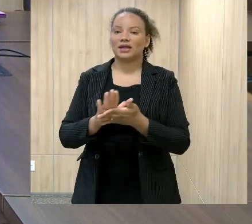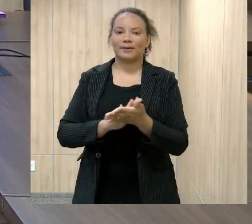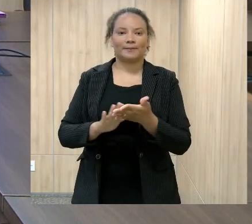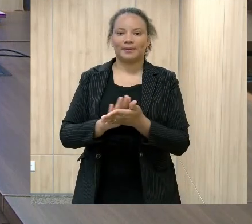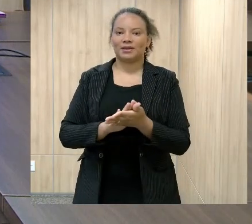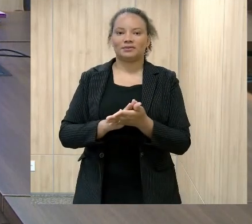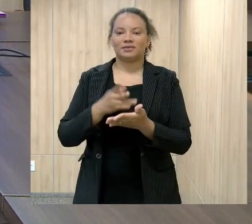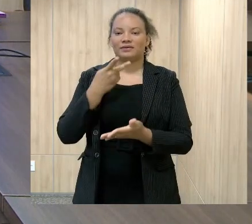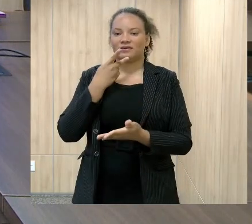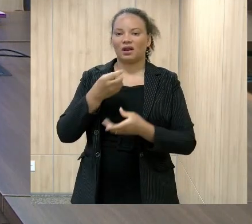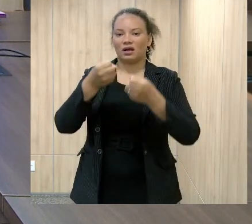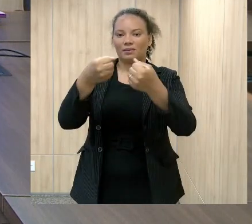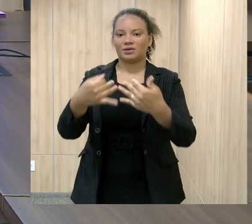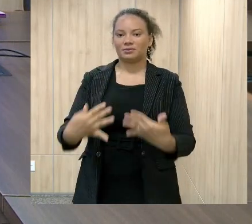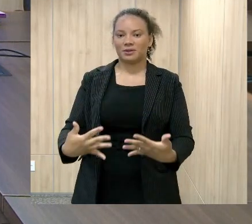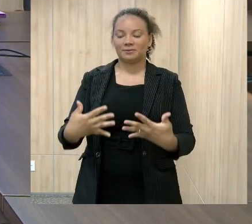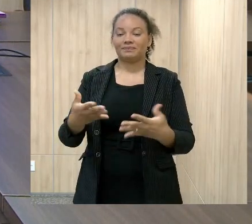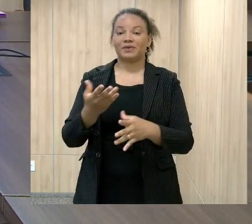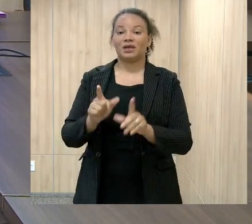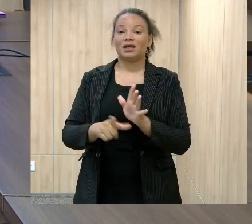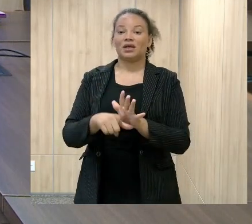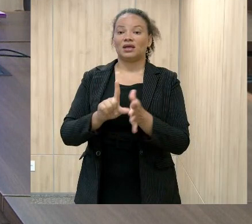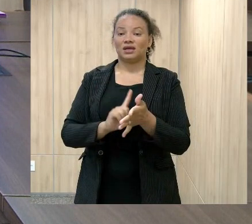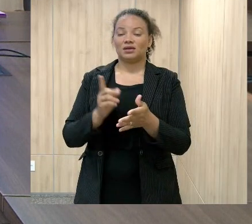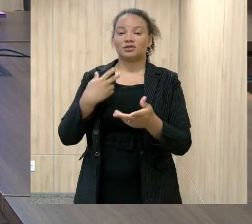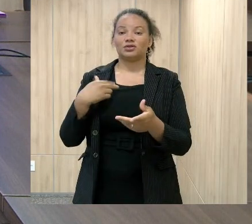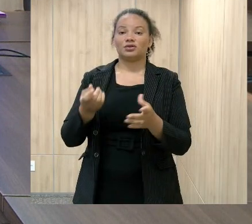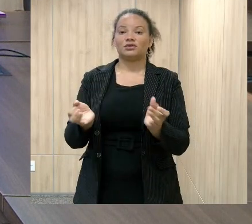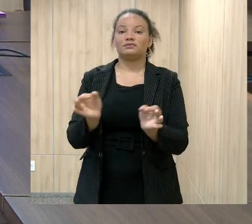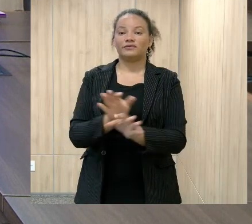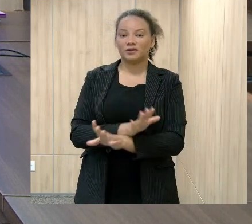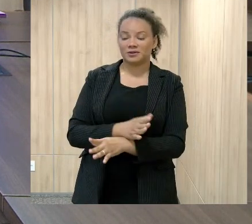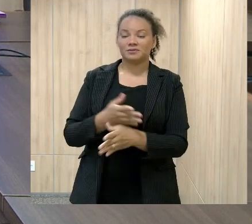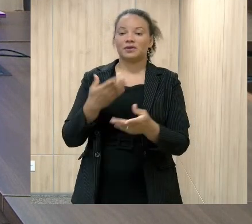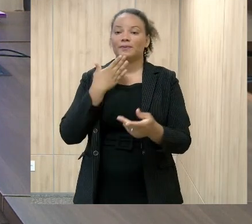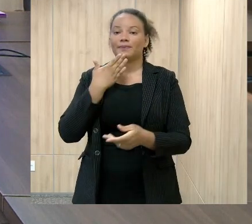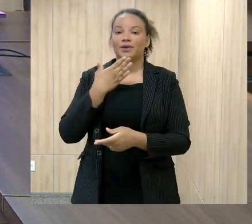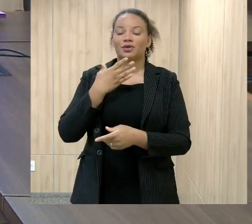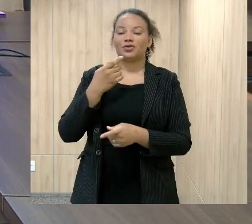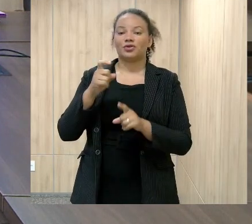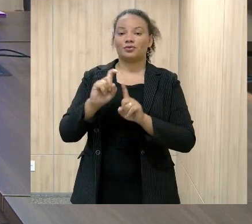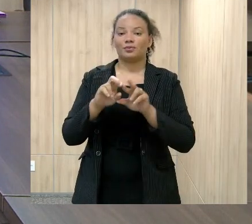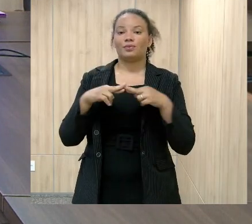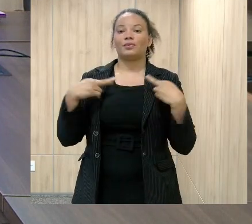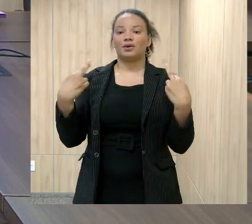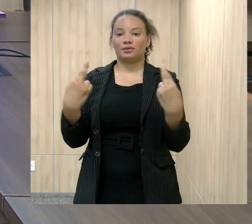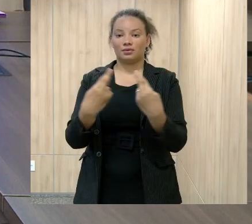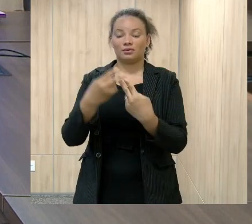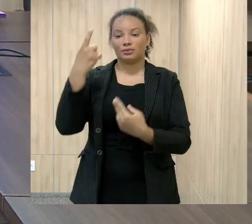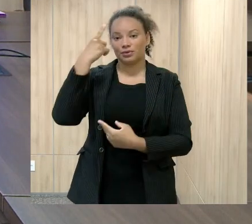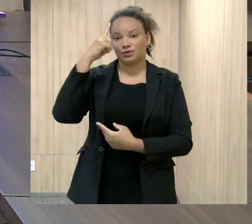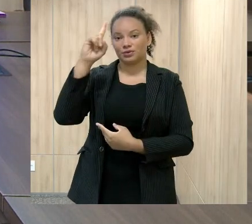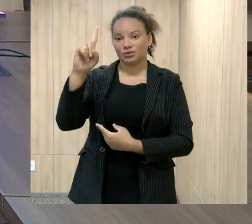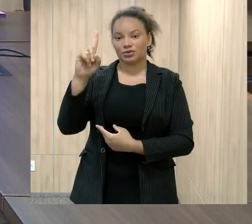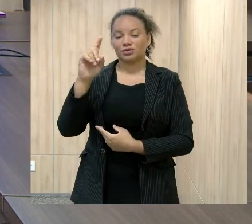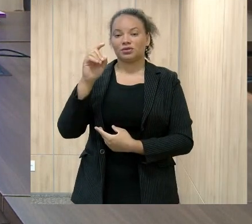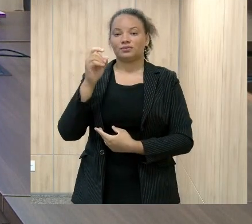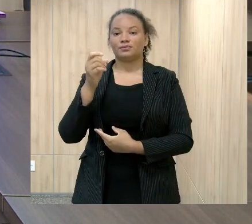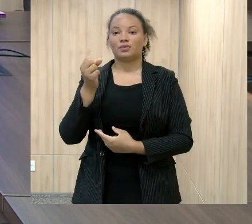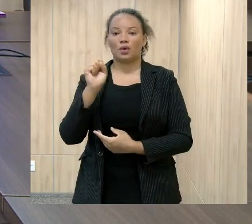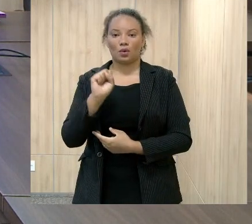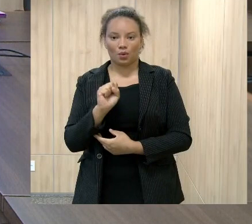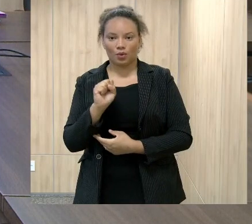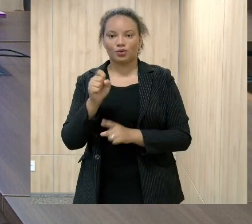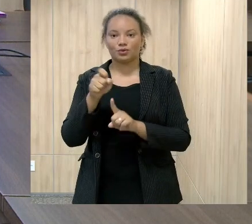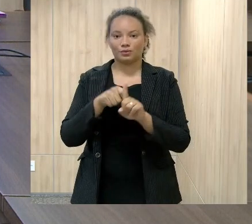nada mais havendo a tratar e antes de encerrar apresente reunião convoca reunião ordinária para o dia